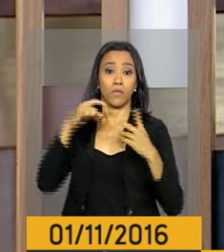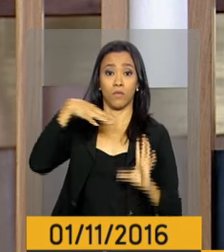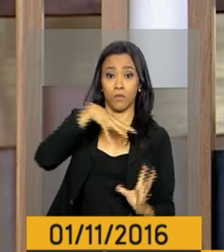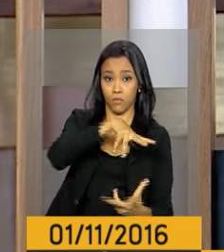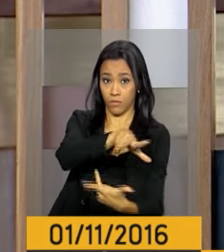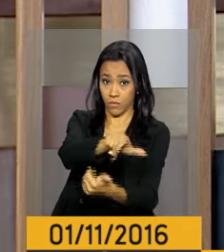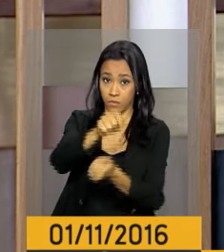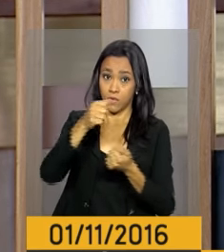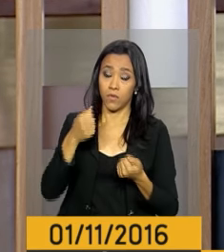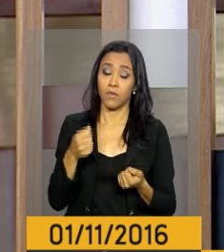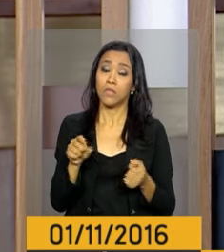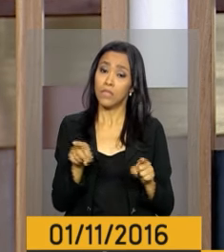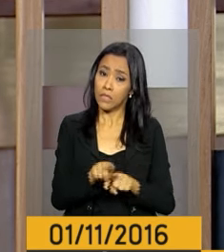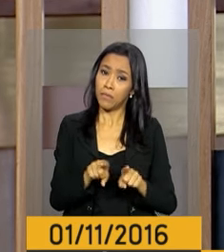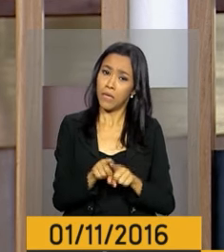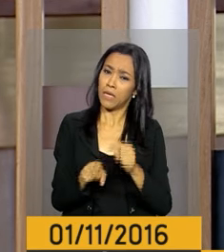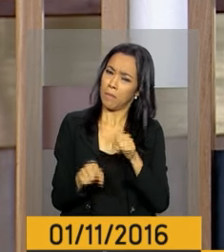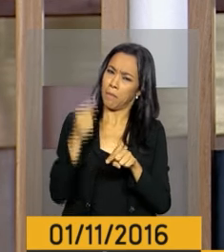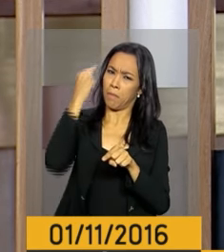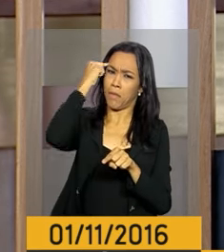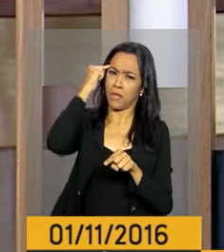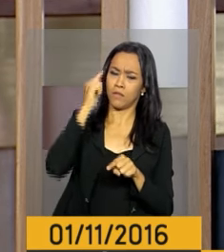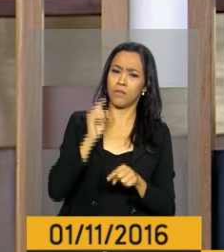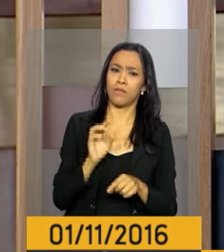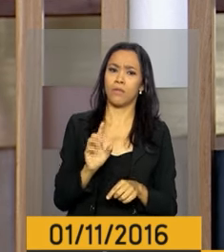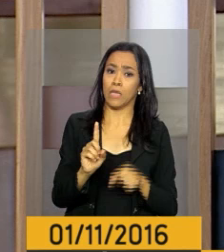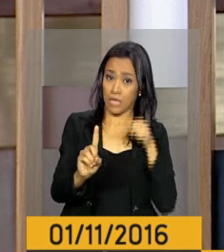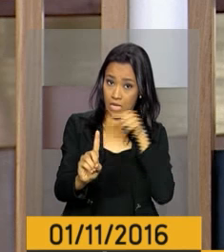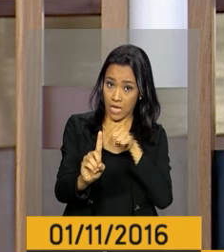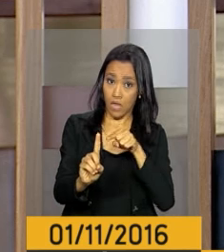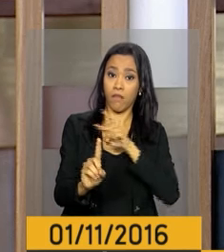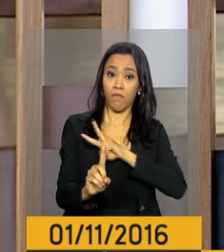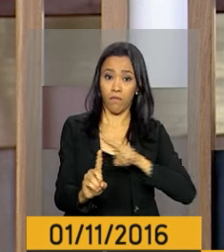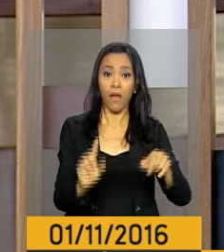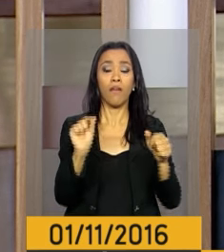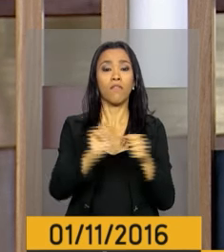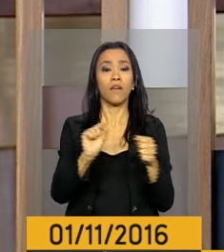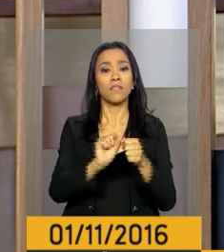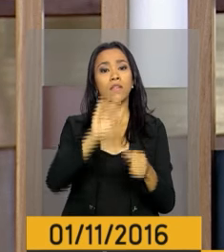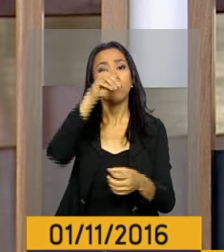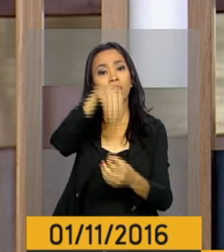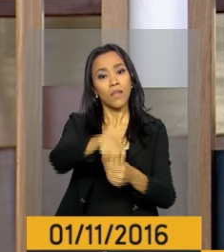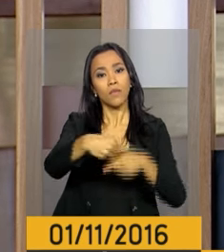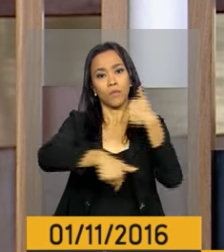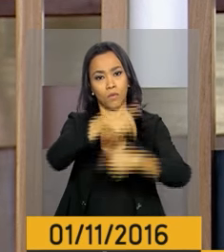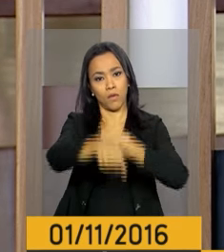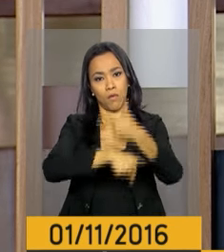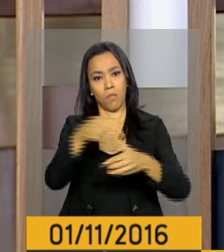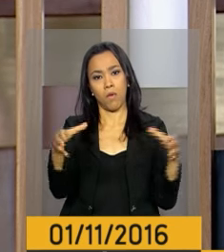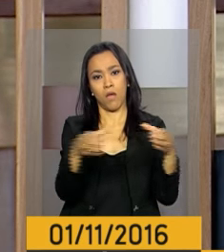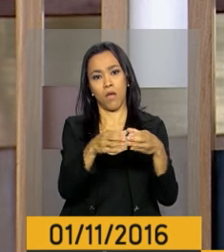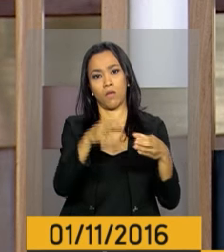penso até daquilo que ele fará na Organização das Nações Unidas.